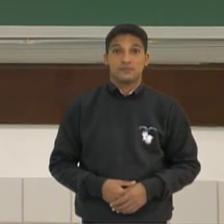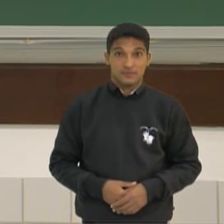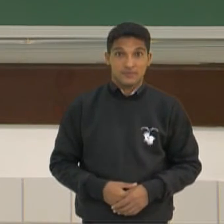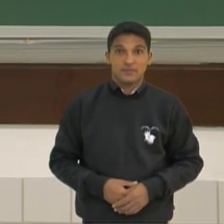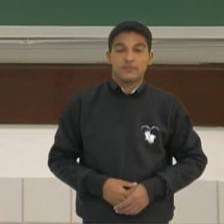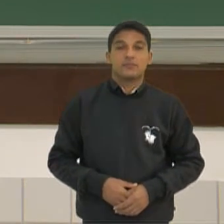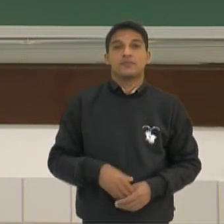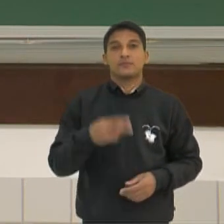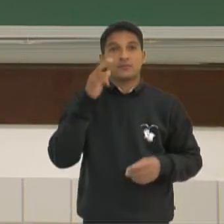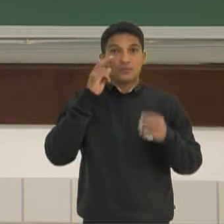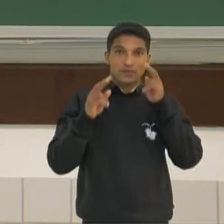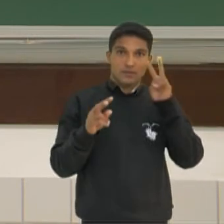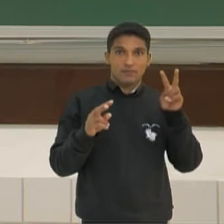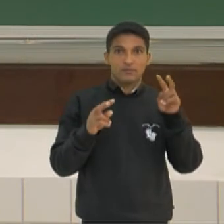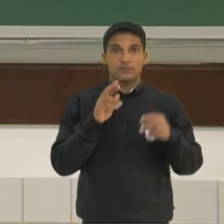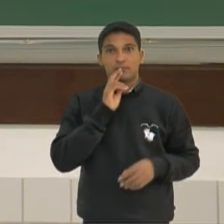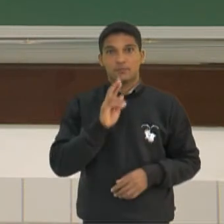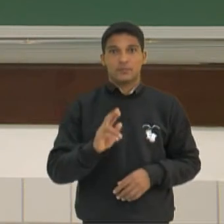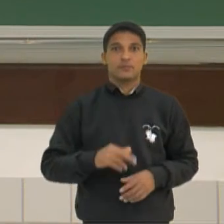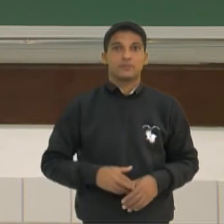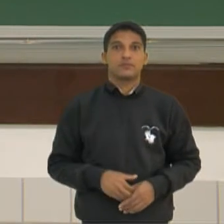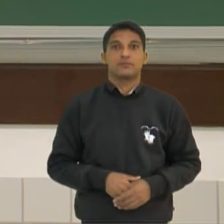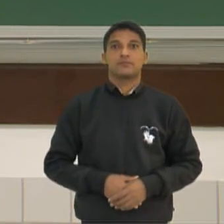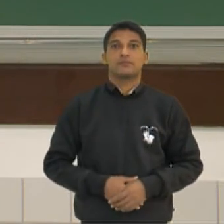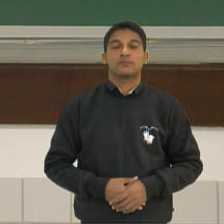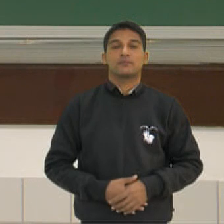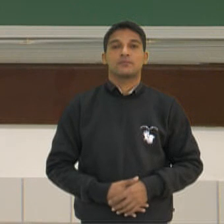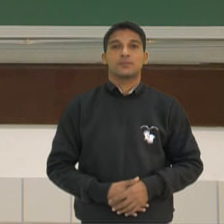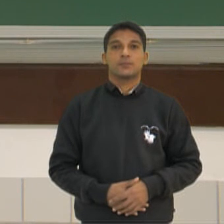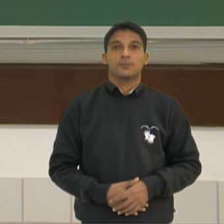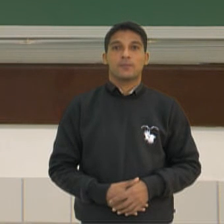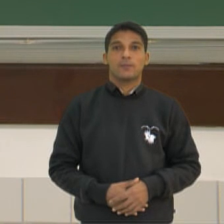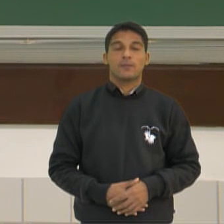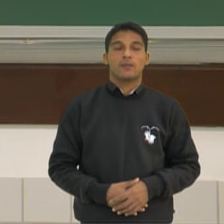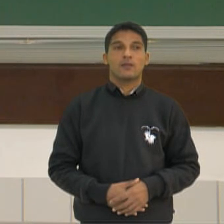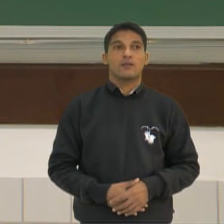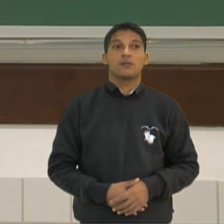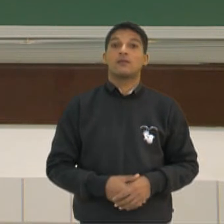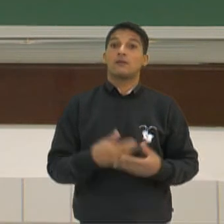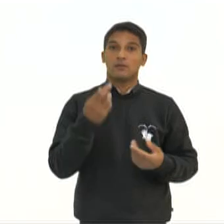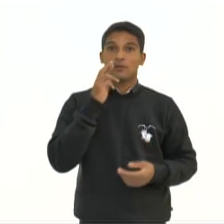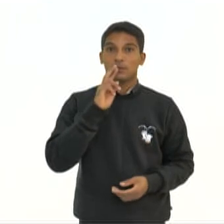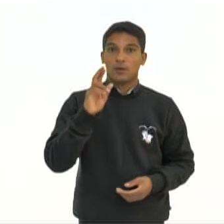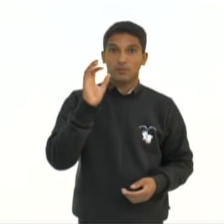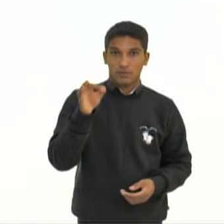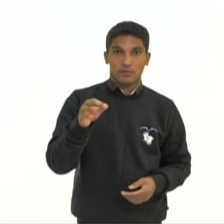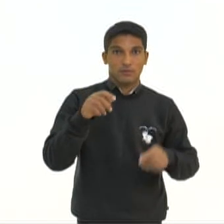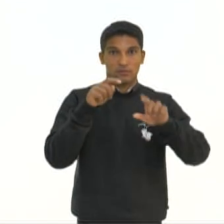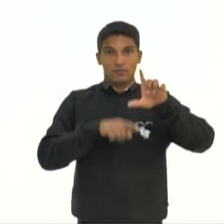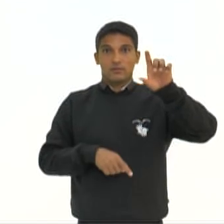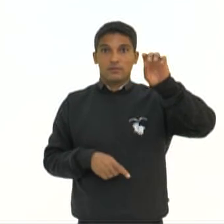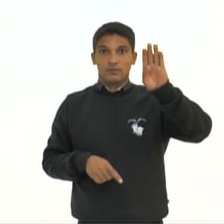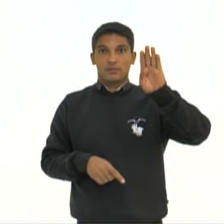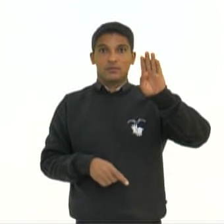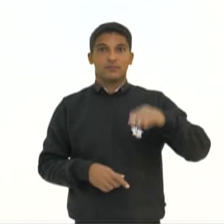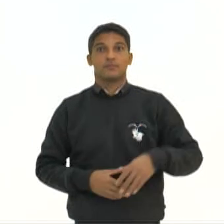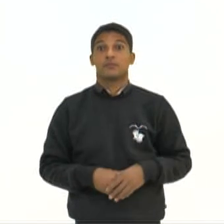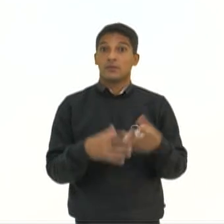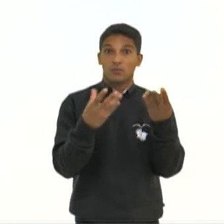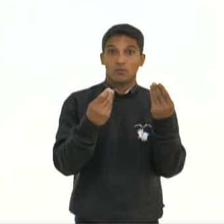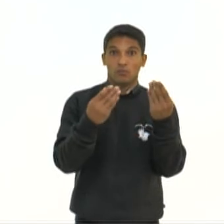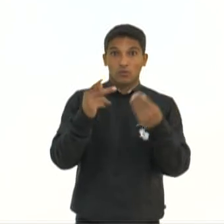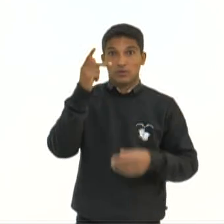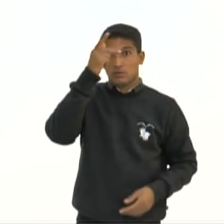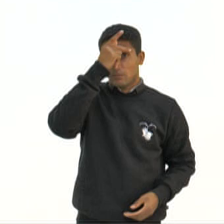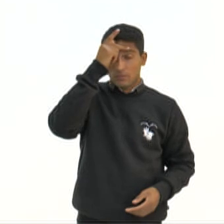Bom, então vamos ver qual é a resposta correta. A resposta correta é a letra B. Muitas pessoas